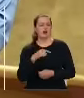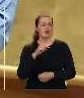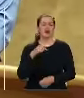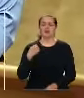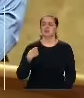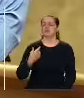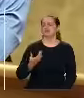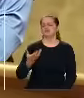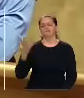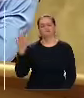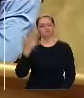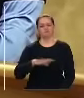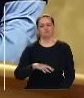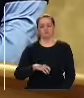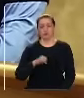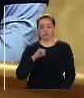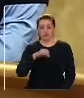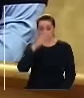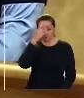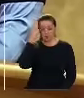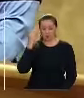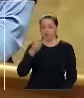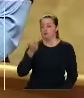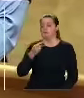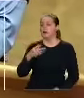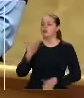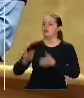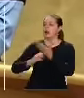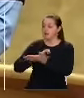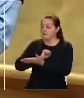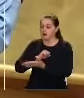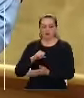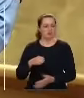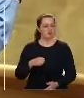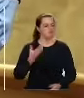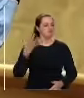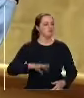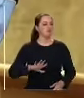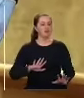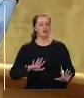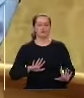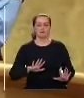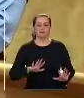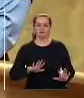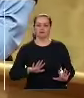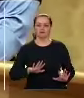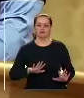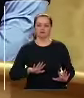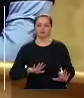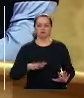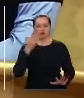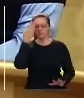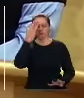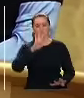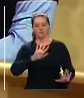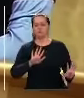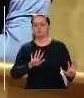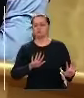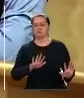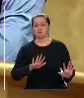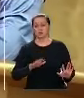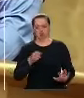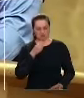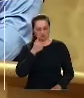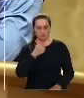de carteirinha. Quando alguém toca em vida amorosa, você diz assim, eu estou bem como eu estou. Não quero saber disso não. Aí, eu estou bem. Está